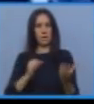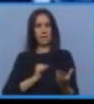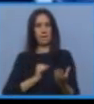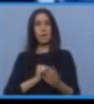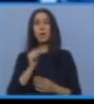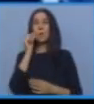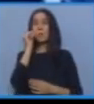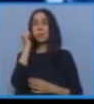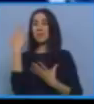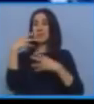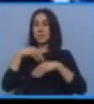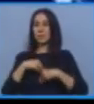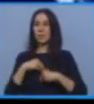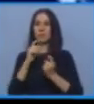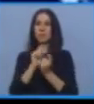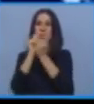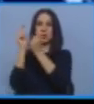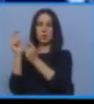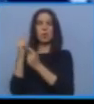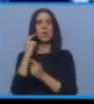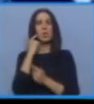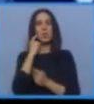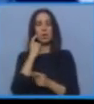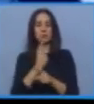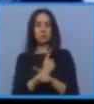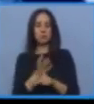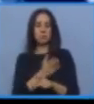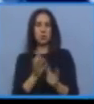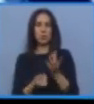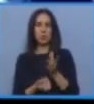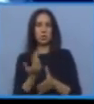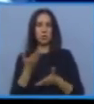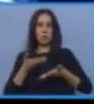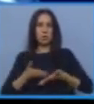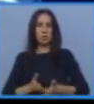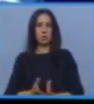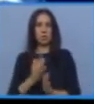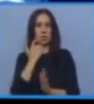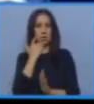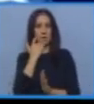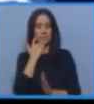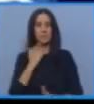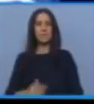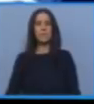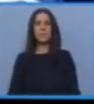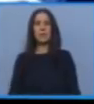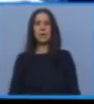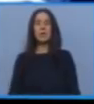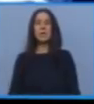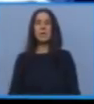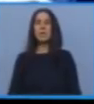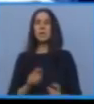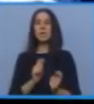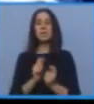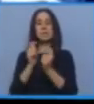recebido, desde a sua concepção e o seu nascimento, e entregou